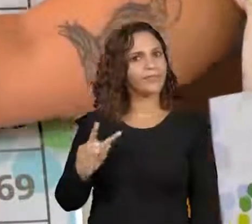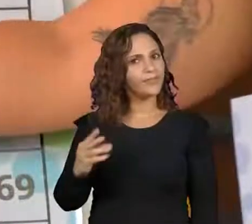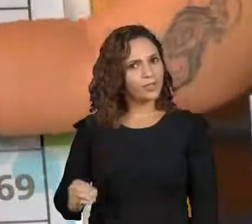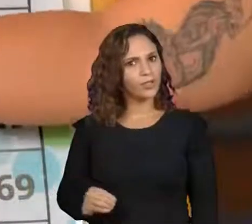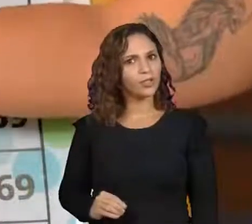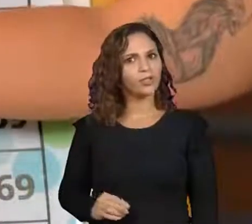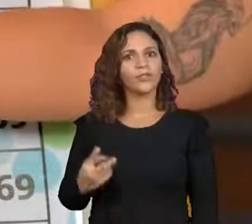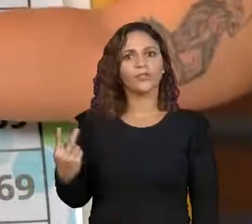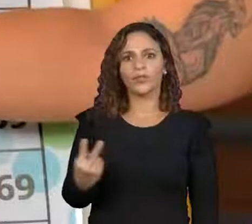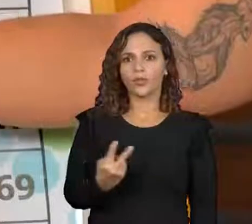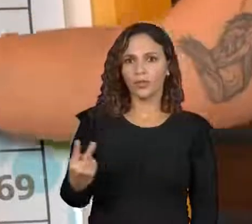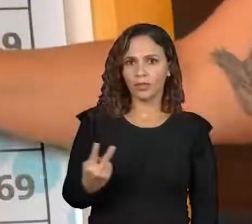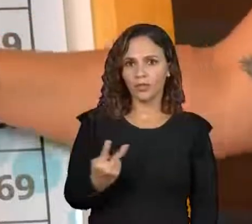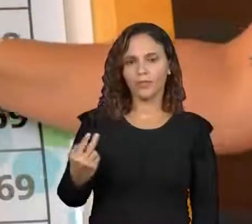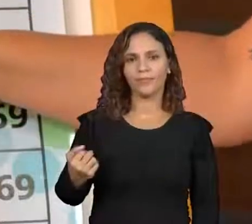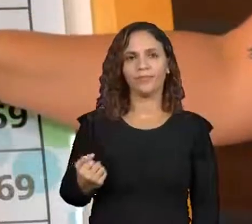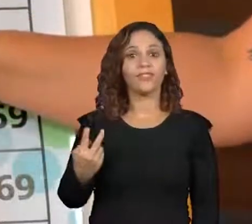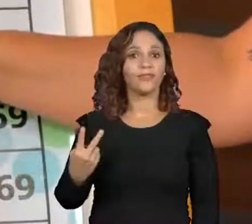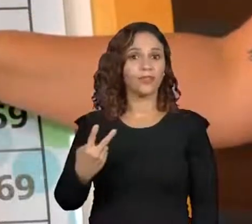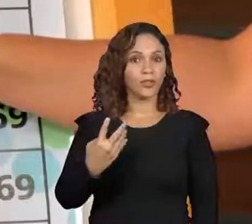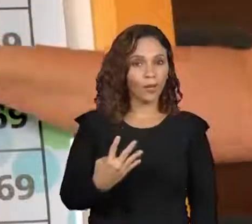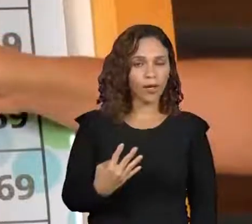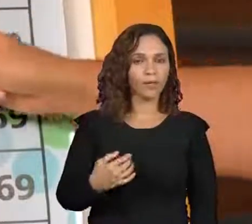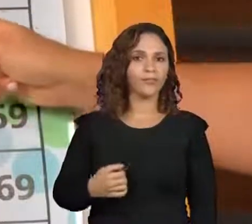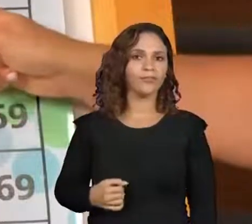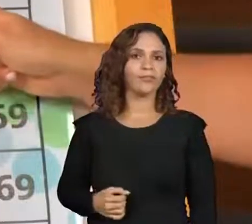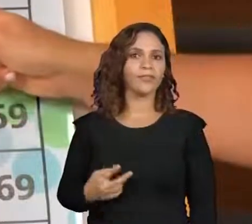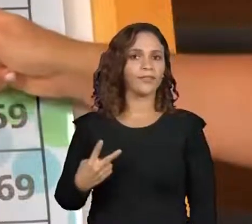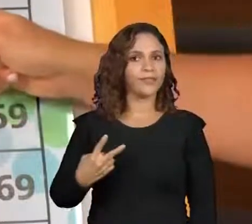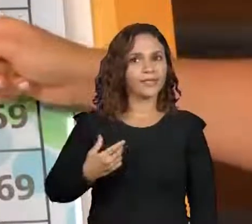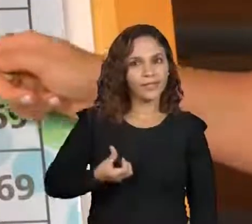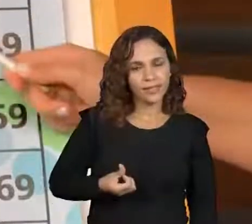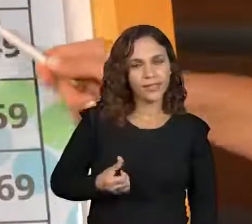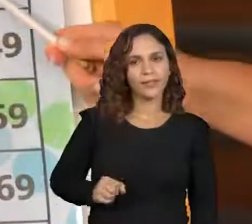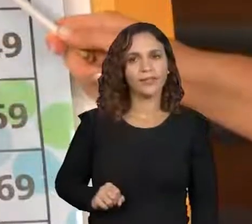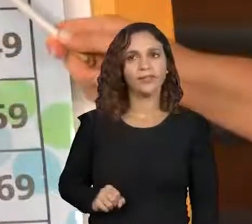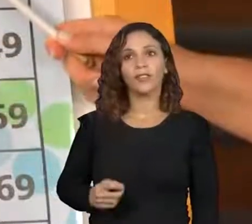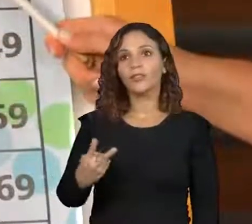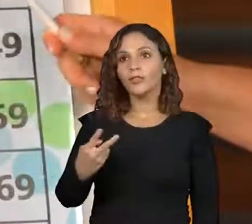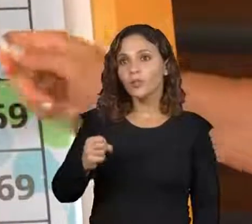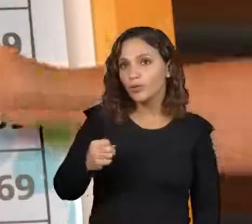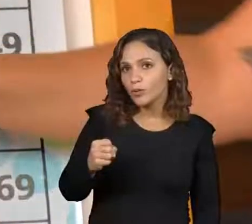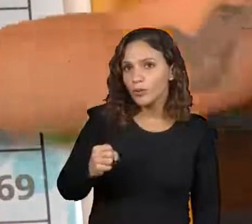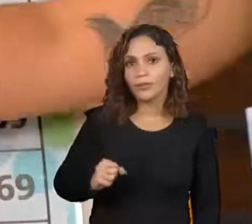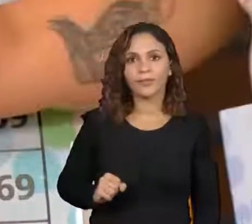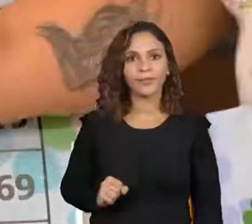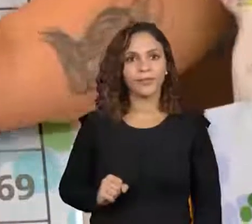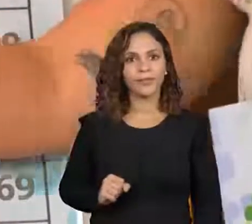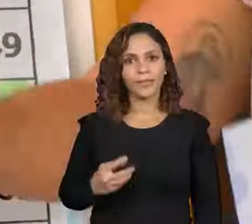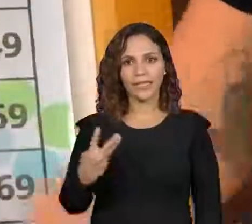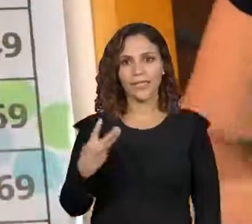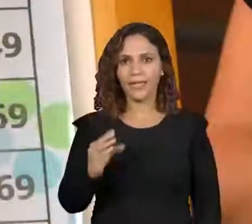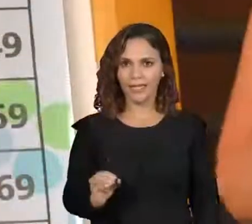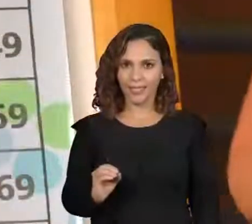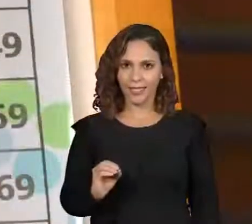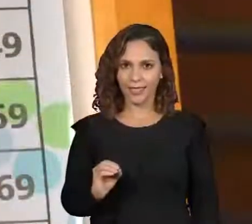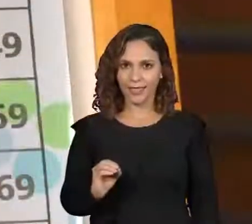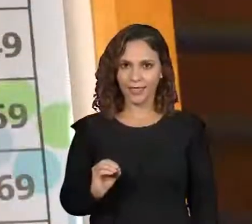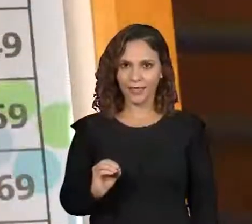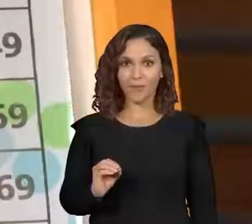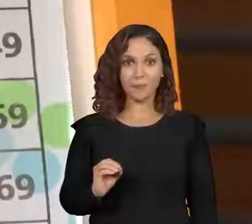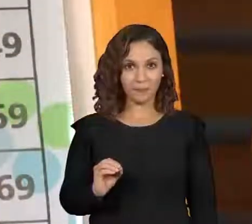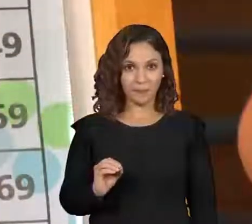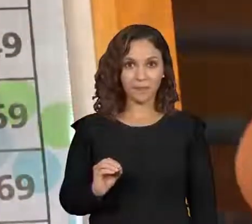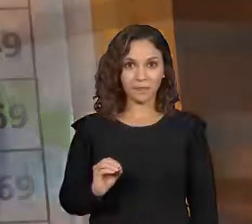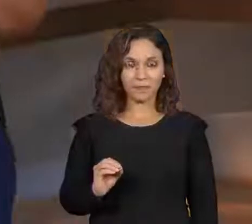20, 22, 24, 26, 28, 30.